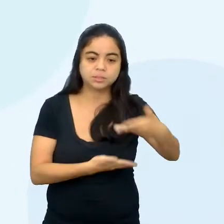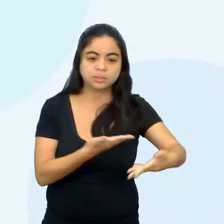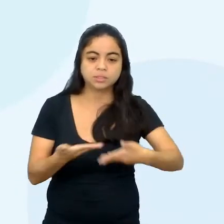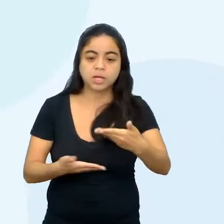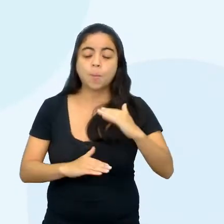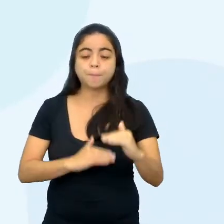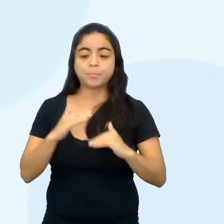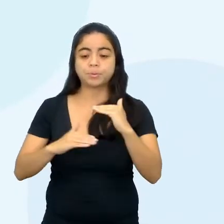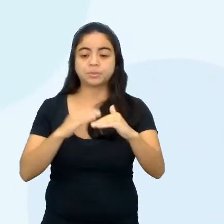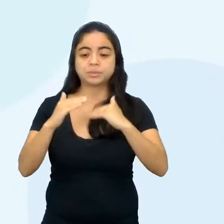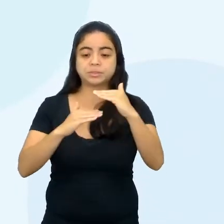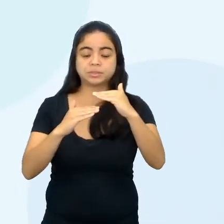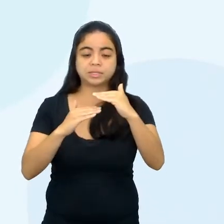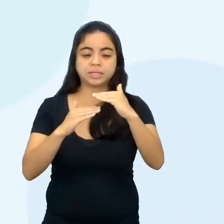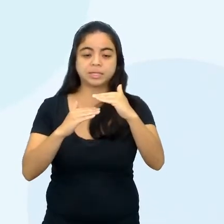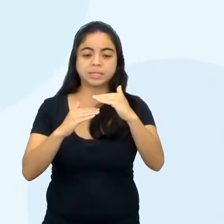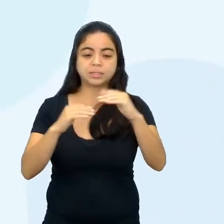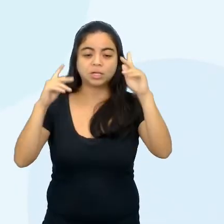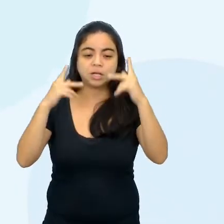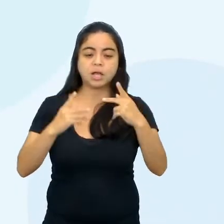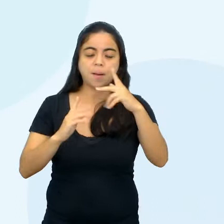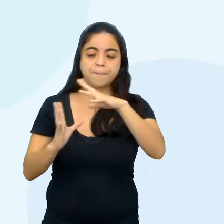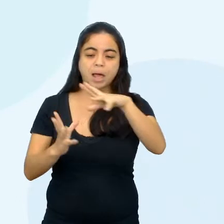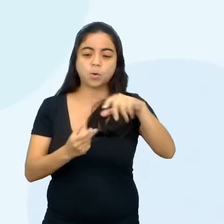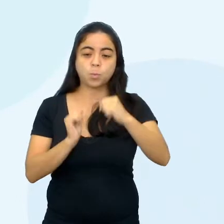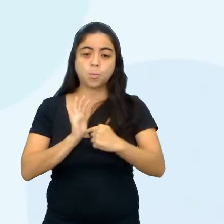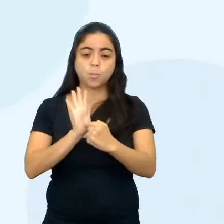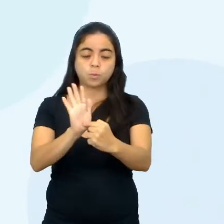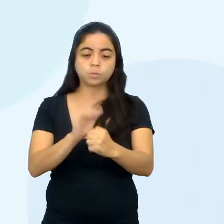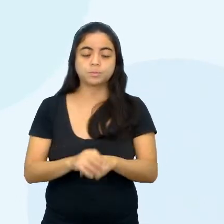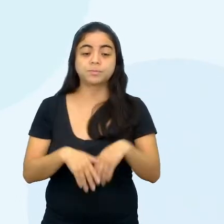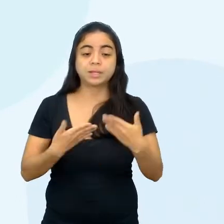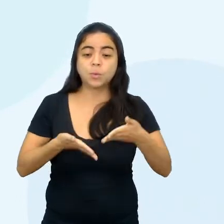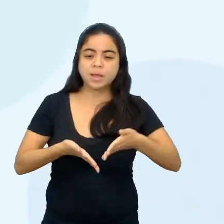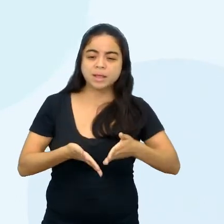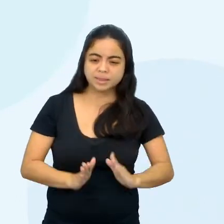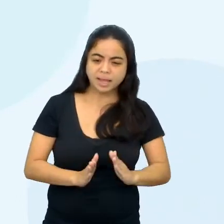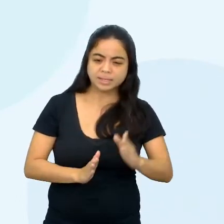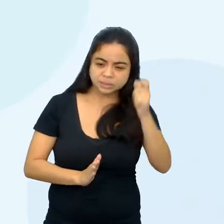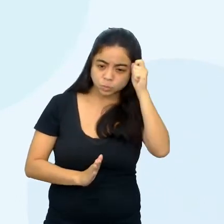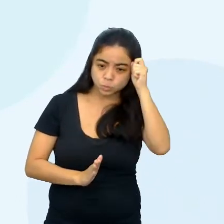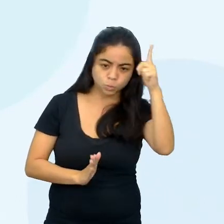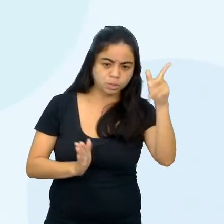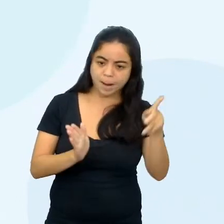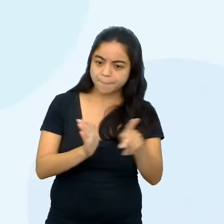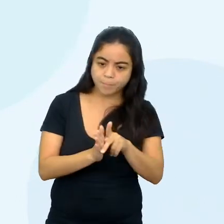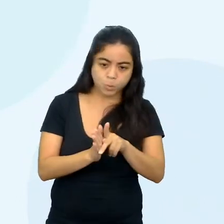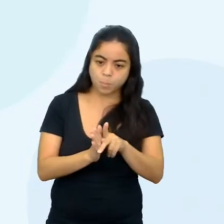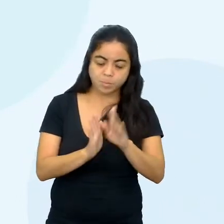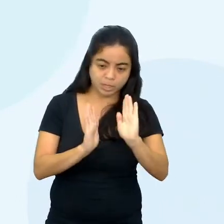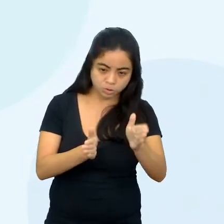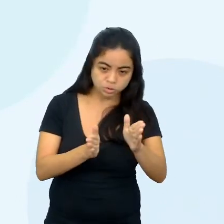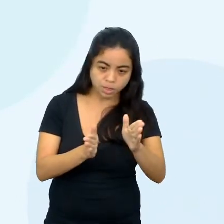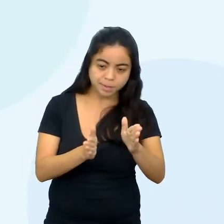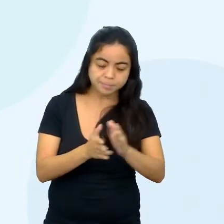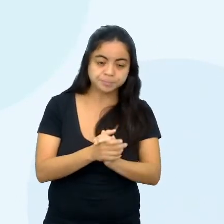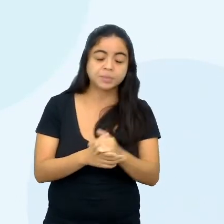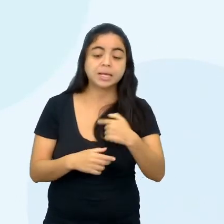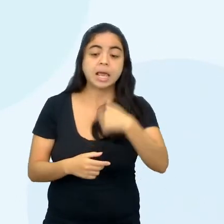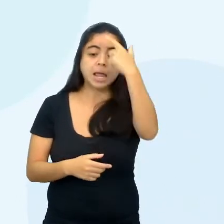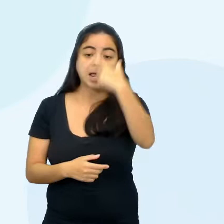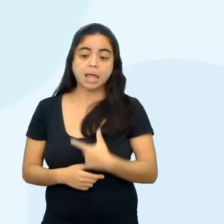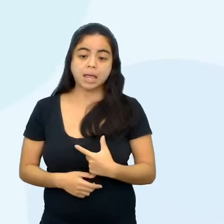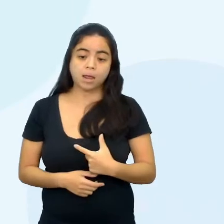processo que vai formar a nossa lente para o mundo. Então, a gente nasce dentro de uma cultura, e isso é muito importante, porque eu,